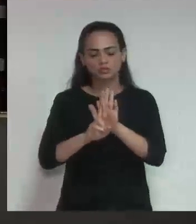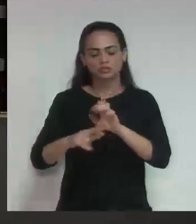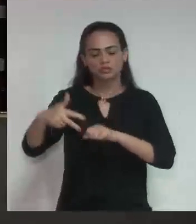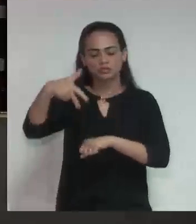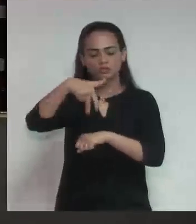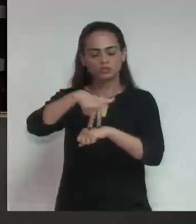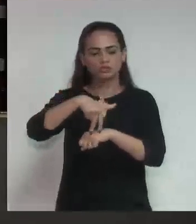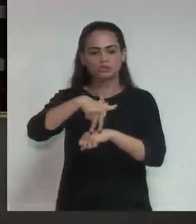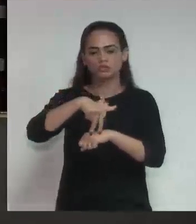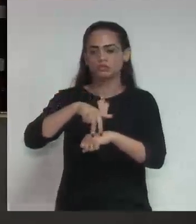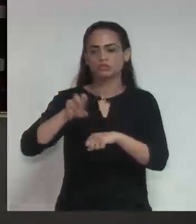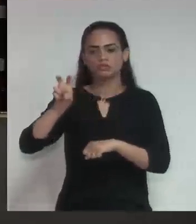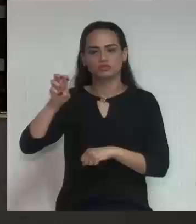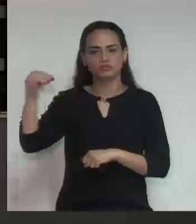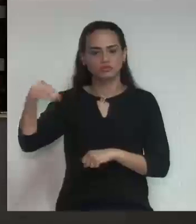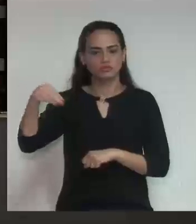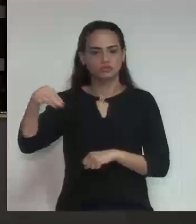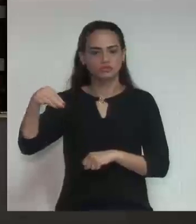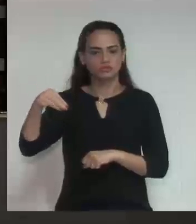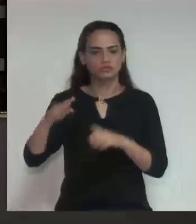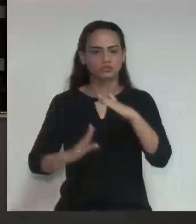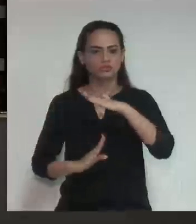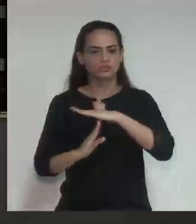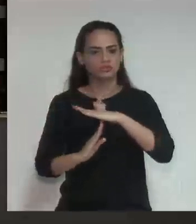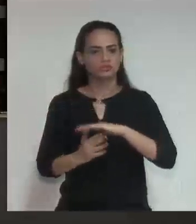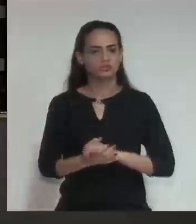no máximo, 5 minutos.